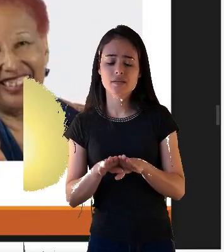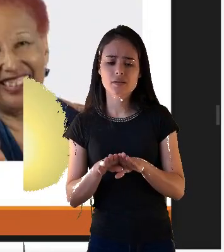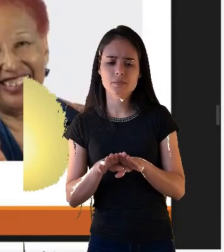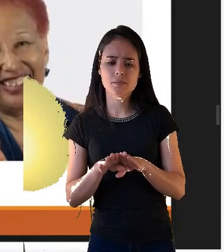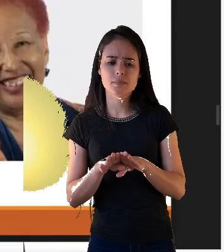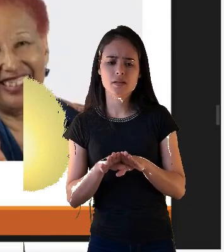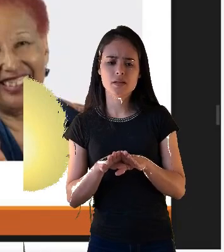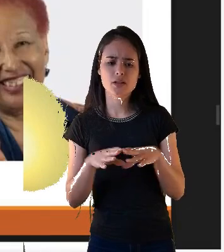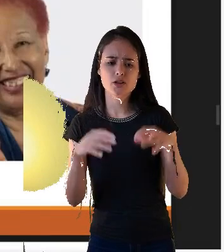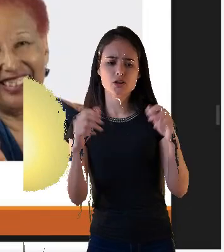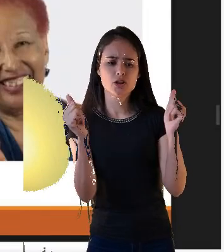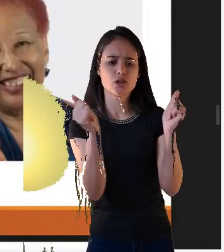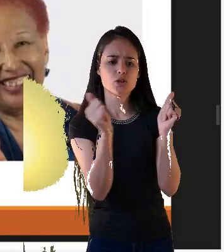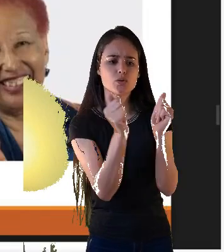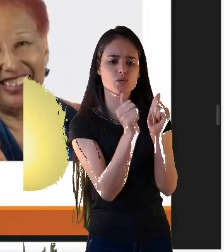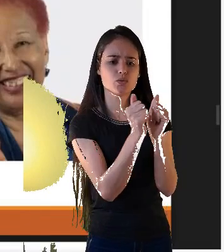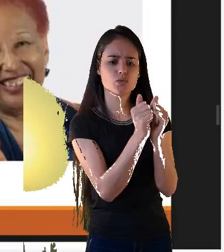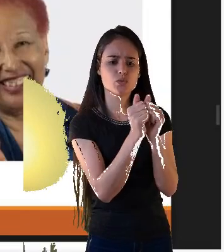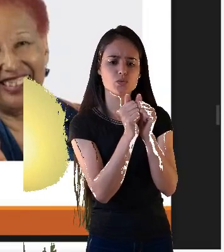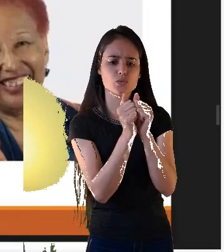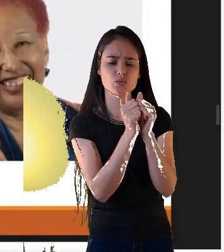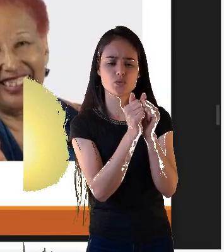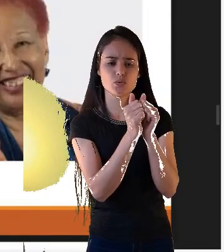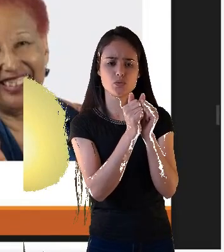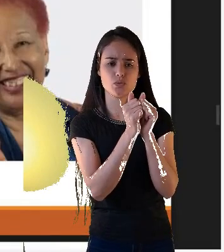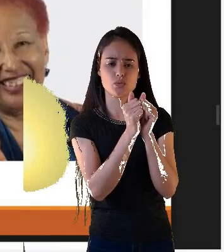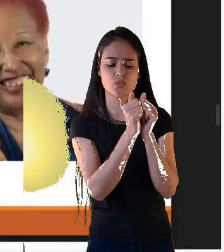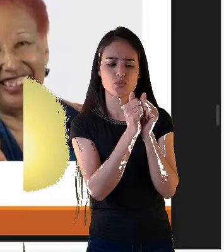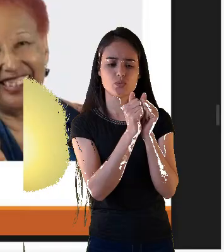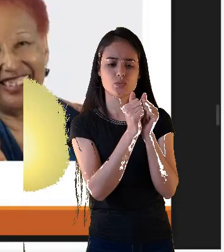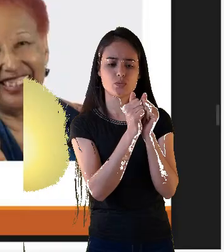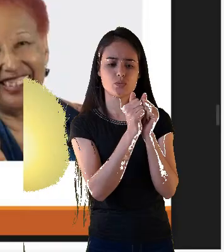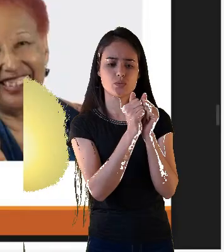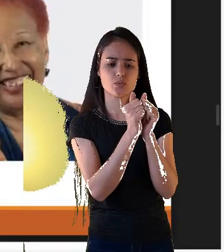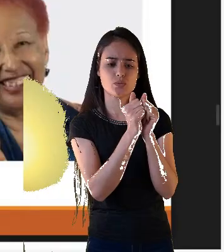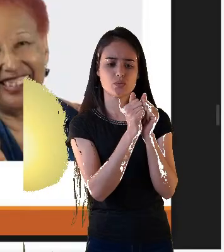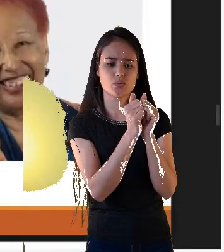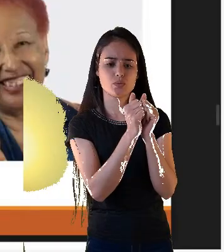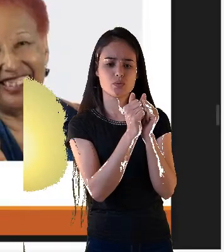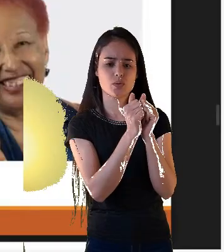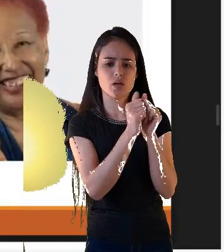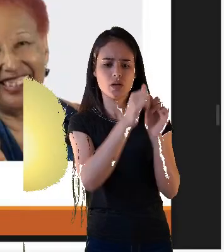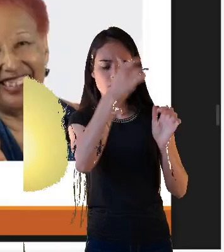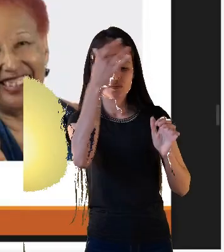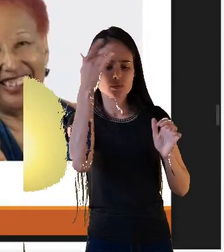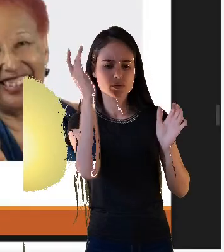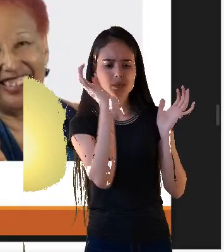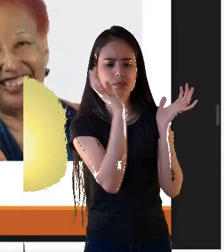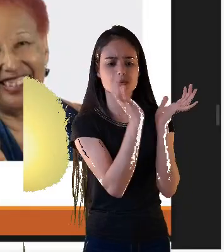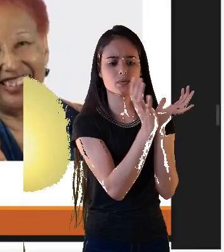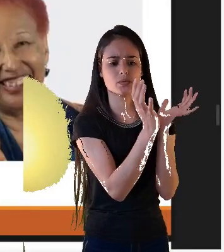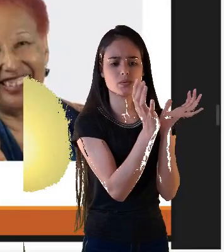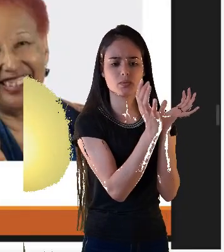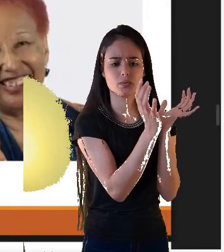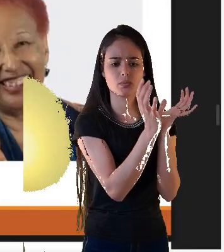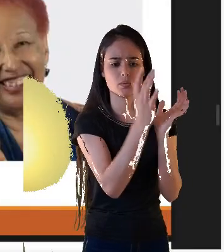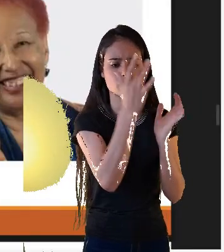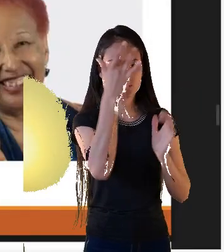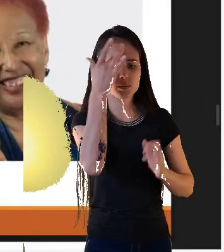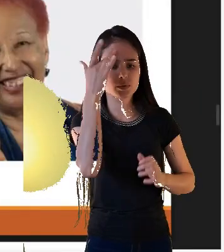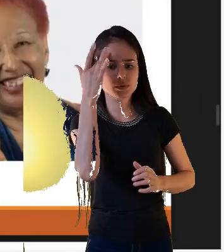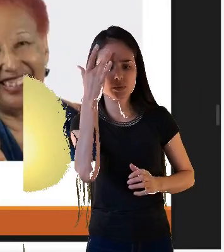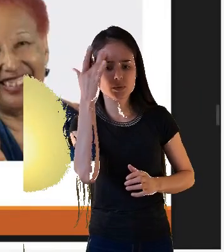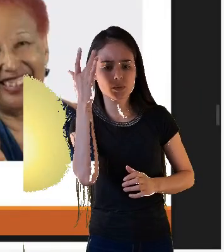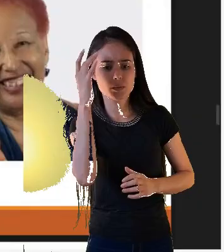ela participou do Conselho Nacional de Educação como um nome que foi indicação do movimento negro, para vocês